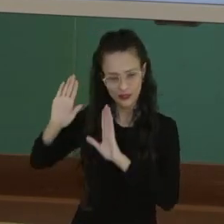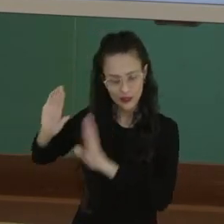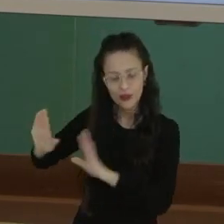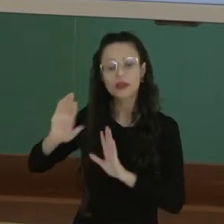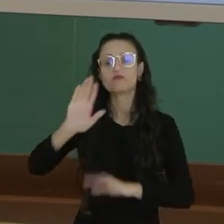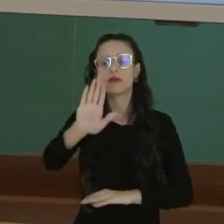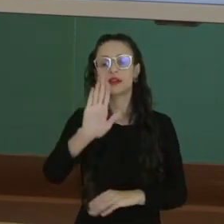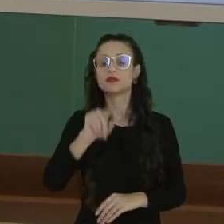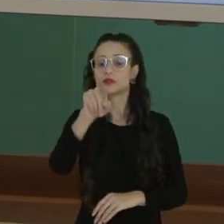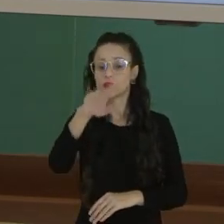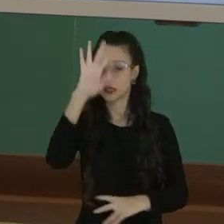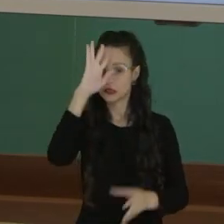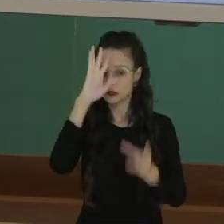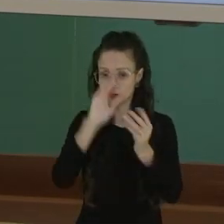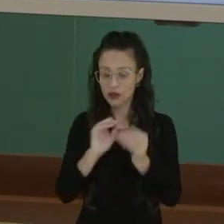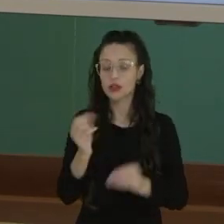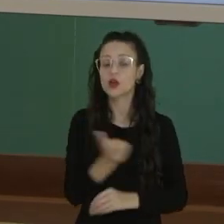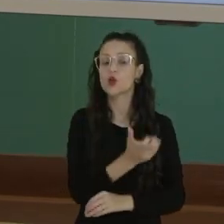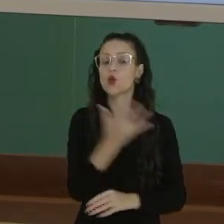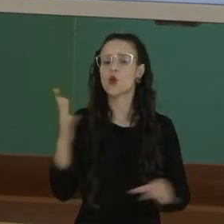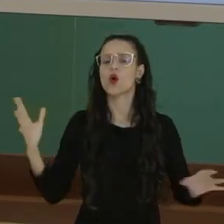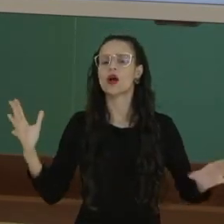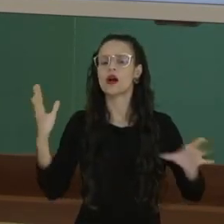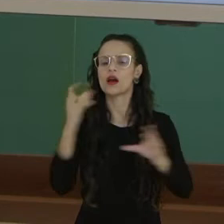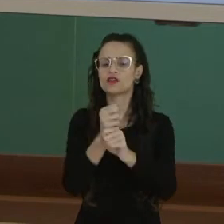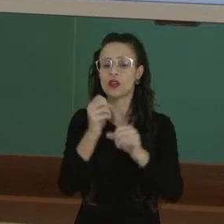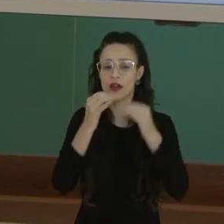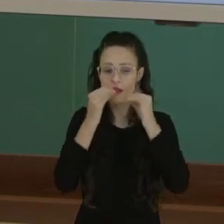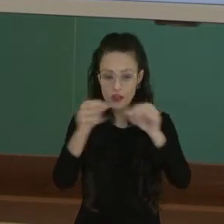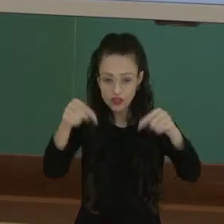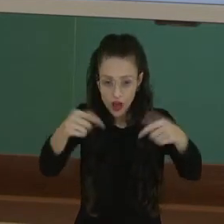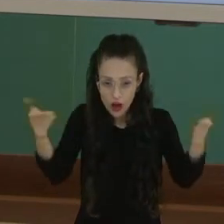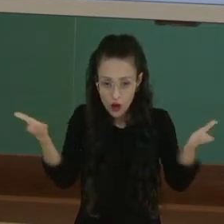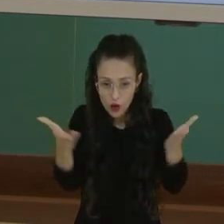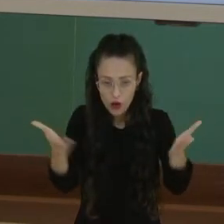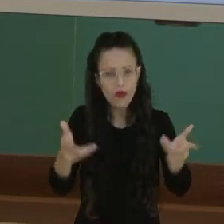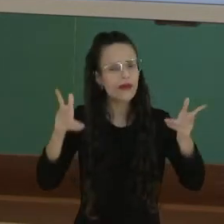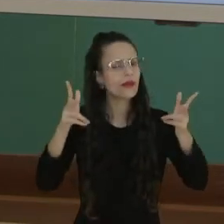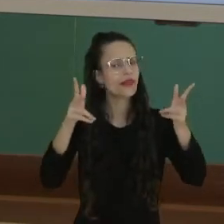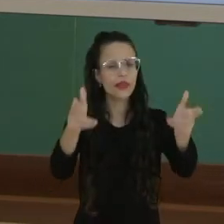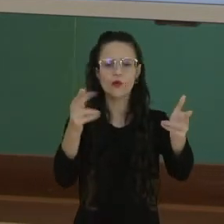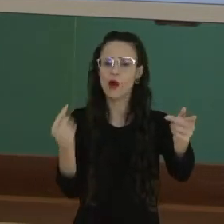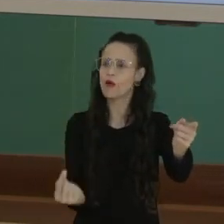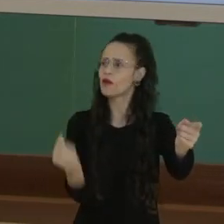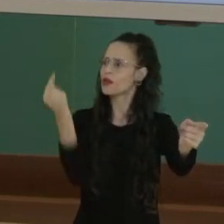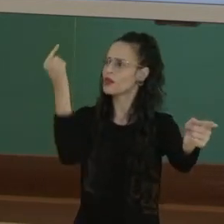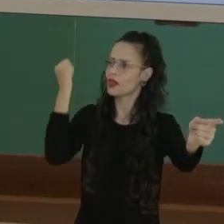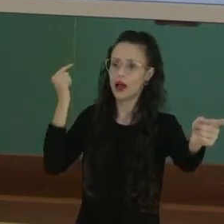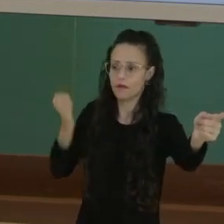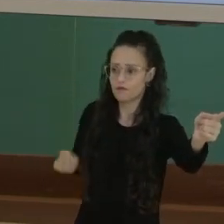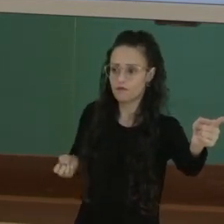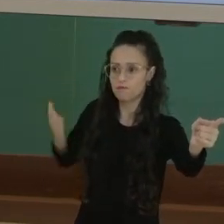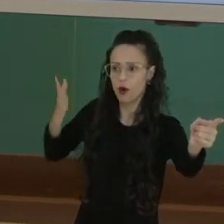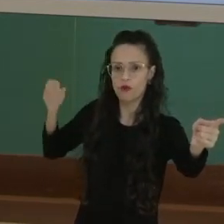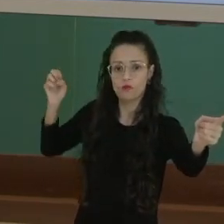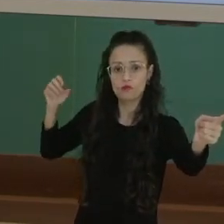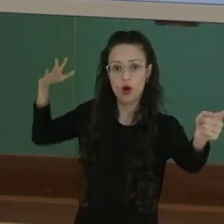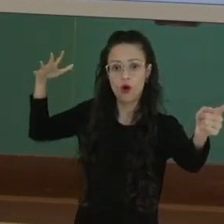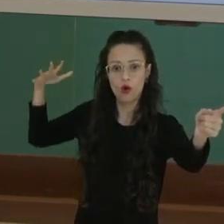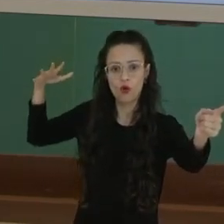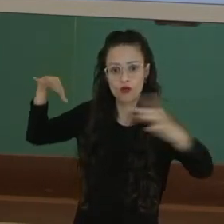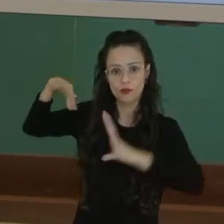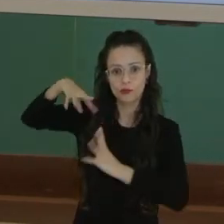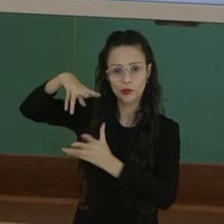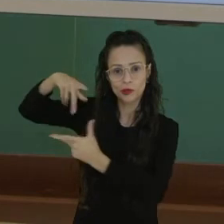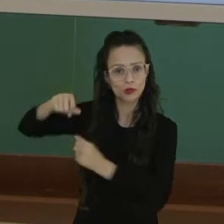mas entenda que a quantidade de energia que nós temos hoje, ela é a mesma que tem desde o início do